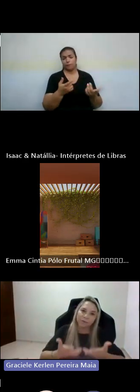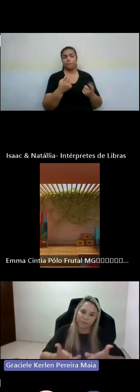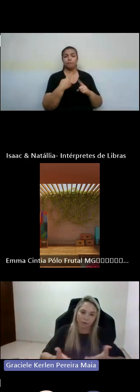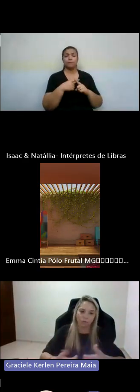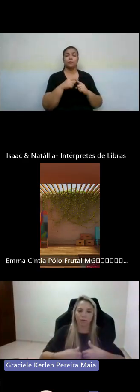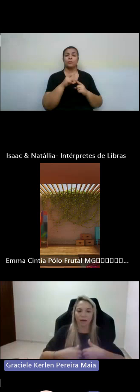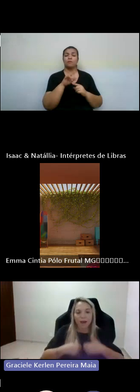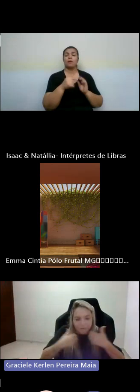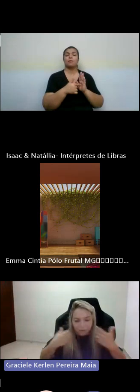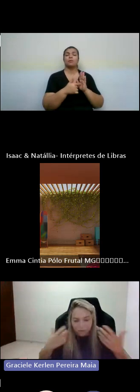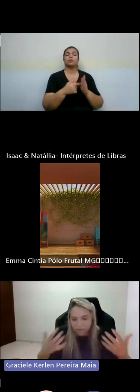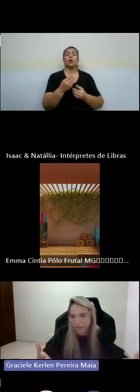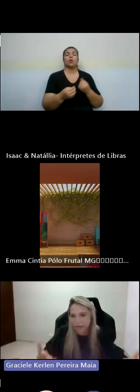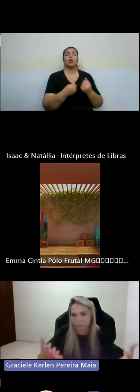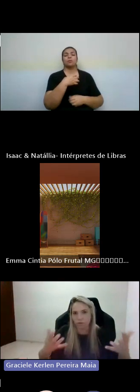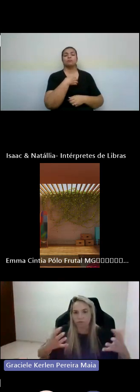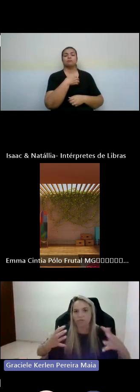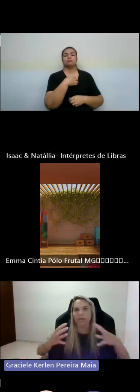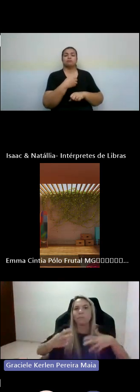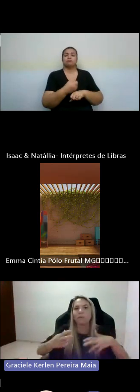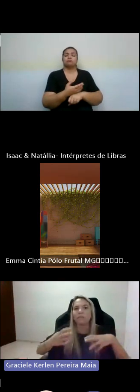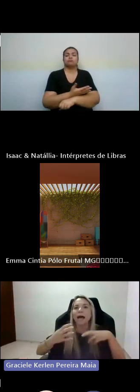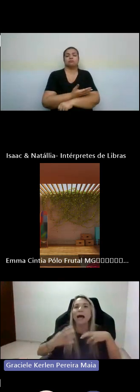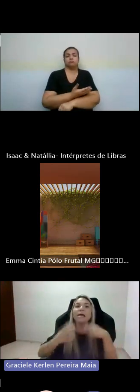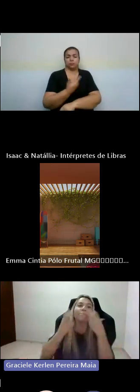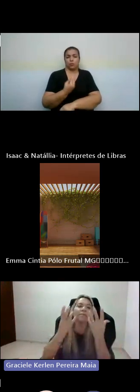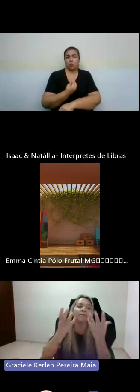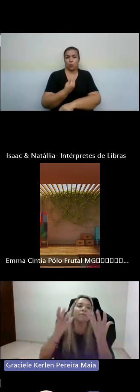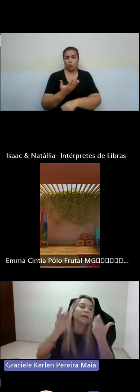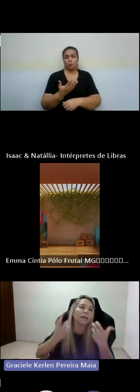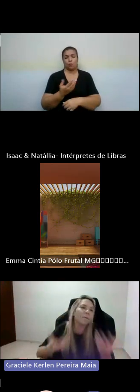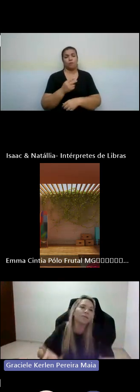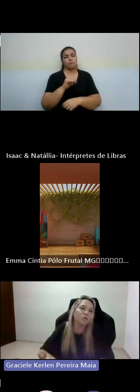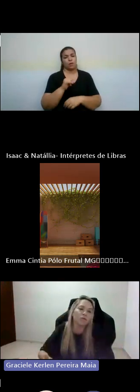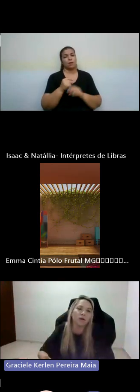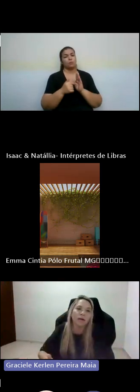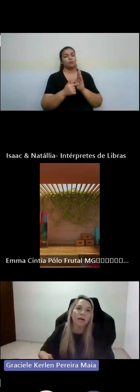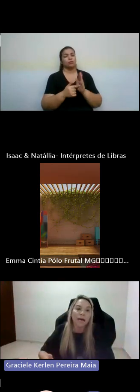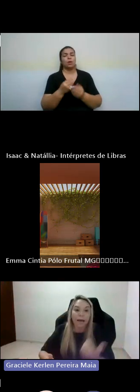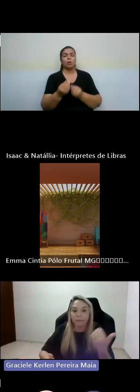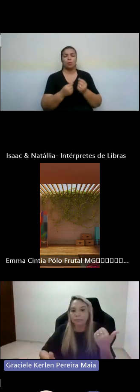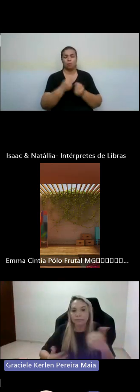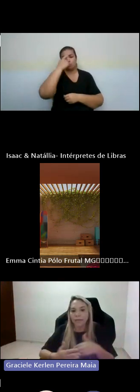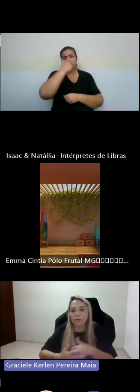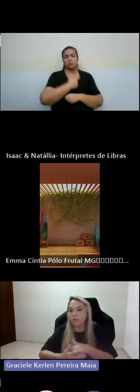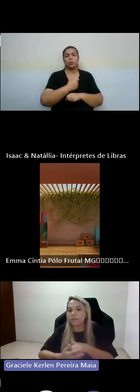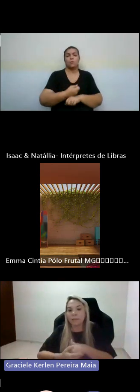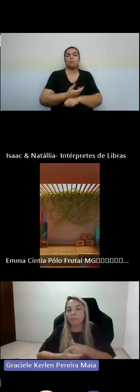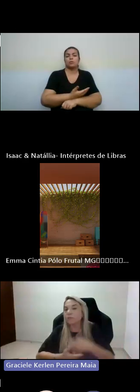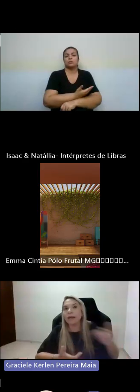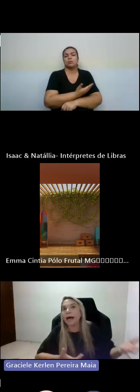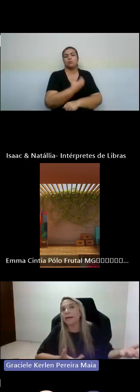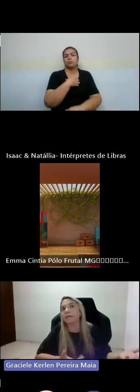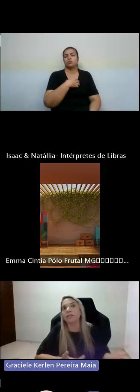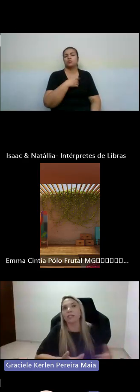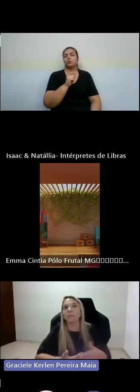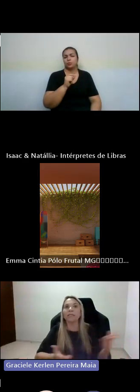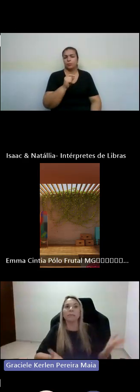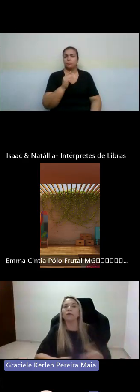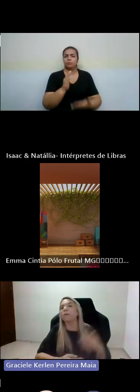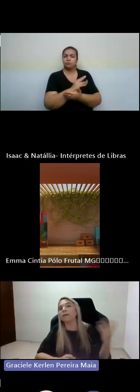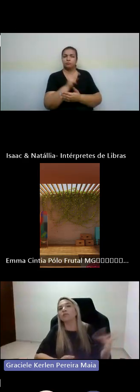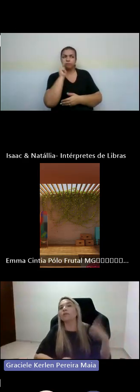a emoção, a afetividade, ou seja, ela vai mostrar a emoção daquela pessoa. Tem umas que é muito claras, né,